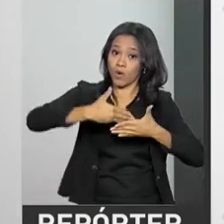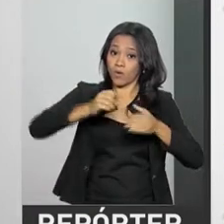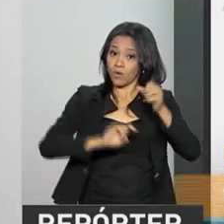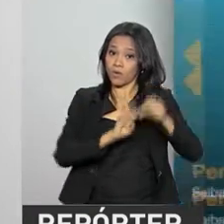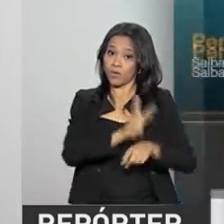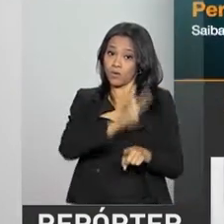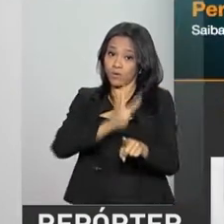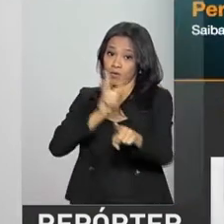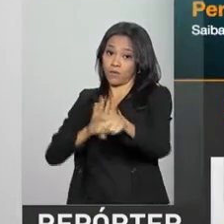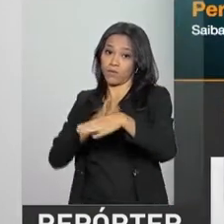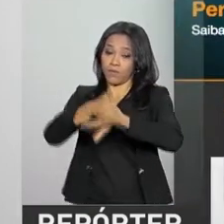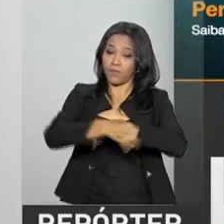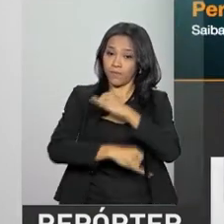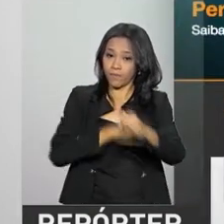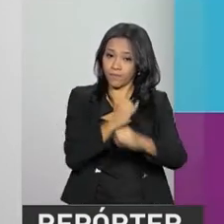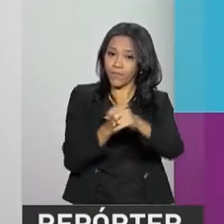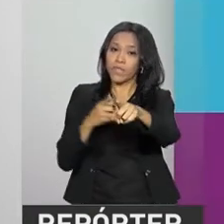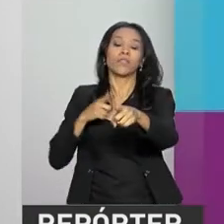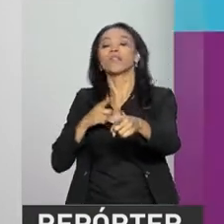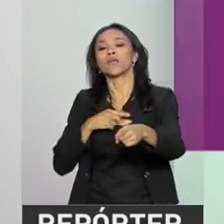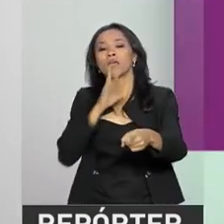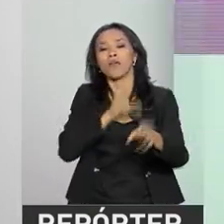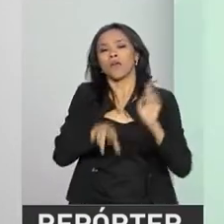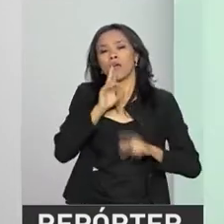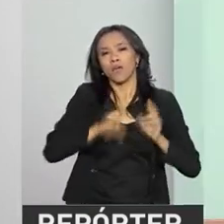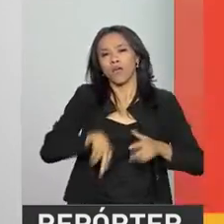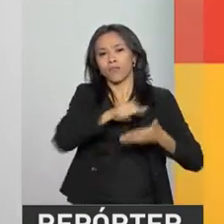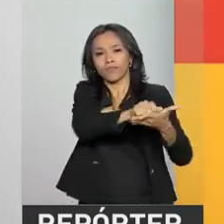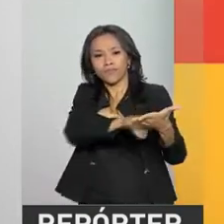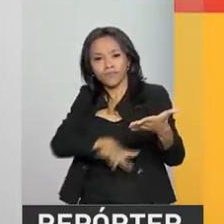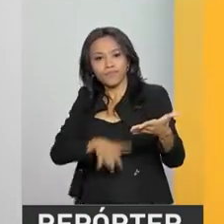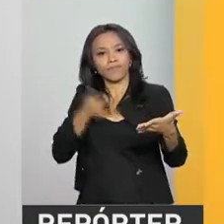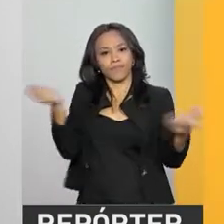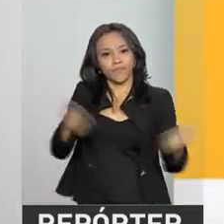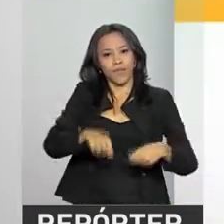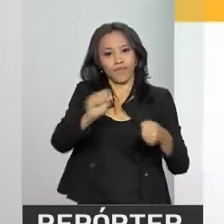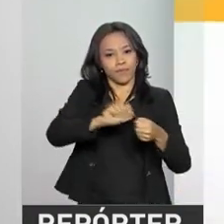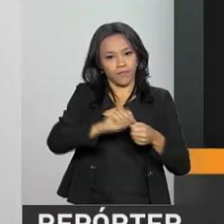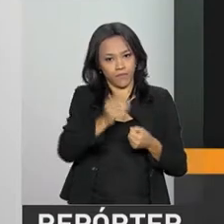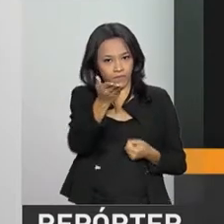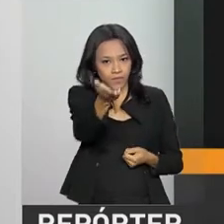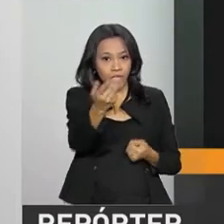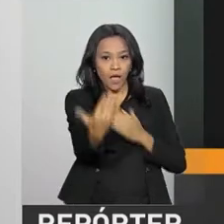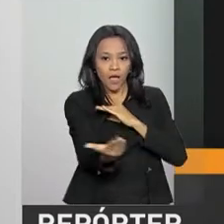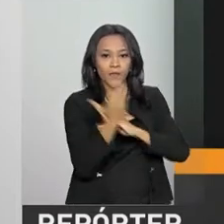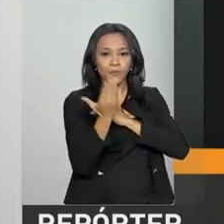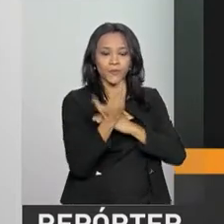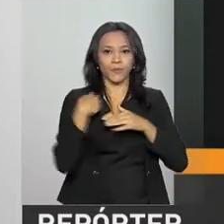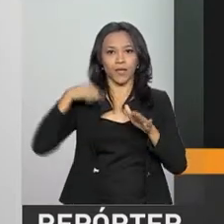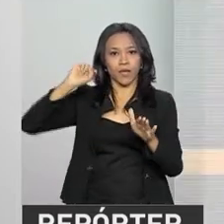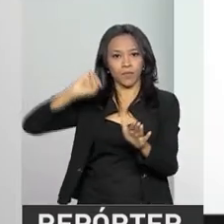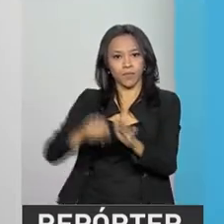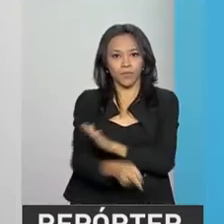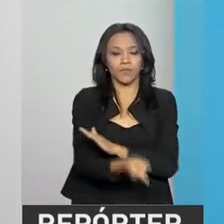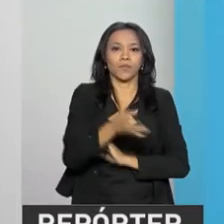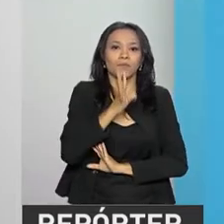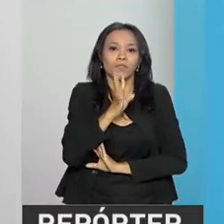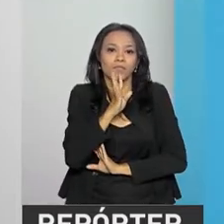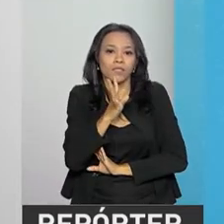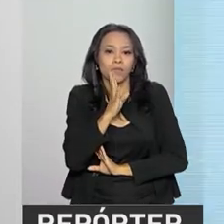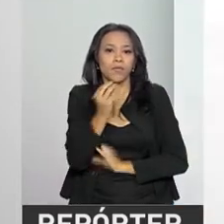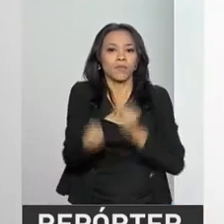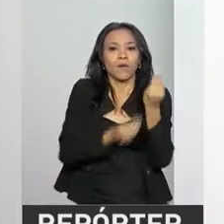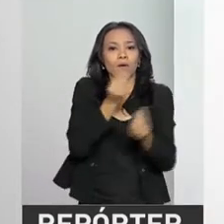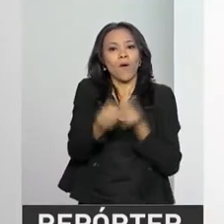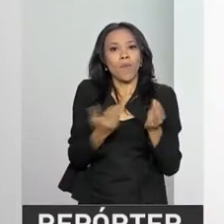pode também fazer questões no projeto percursos educativos essa ferramenta serve para aprofundar os estudos a partir das